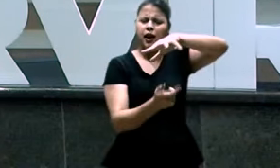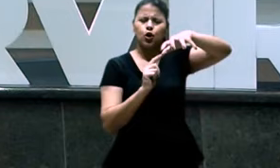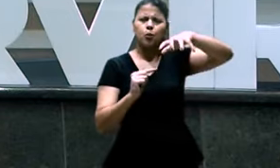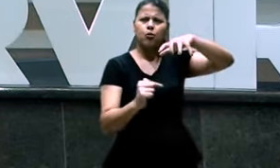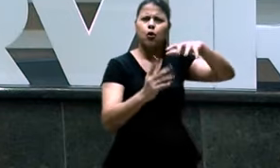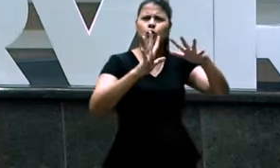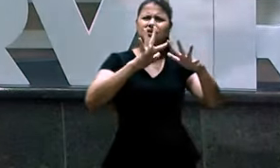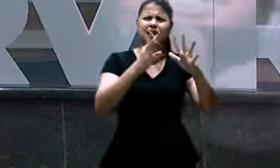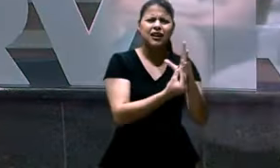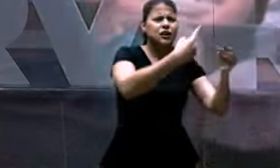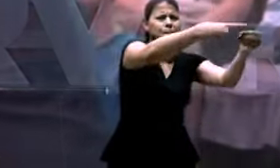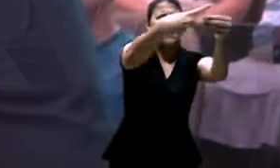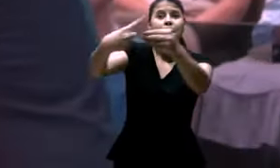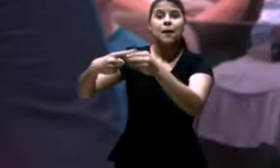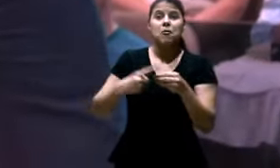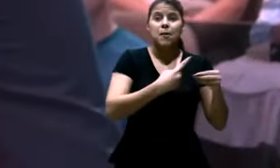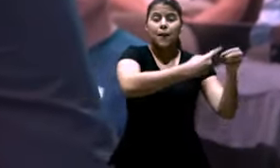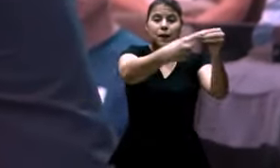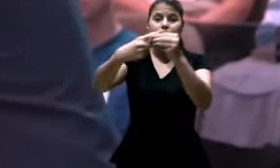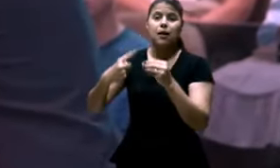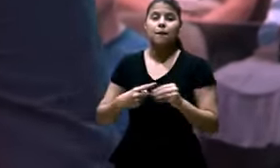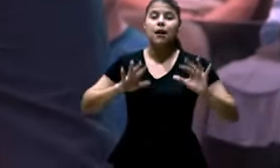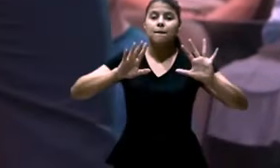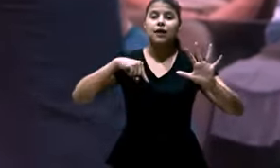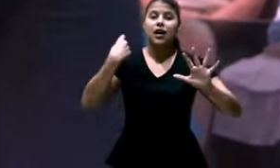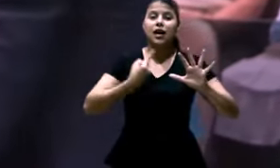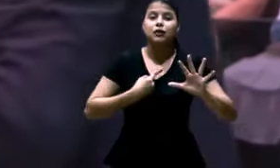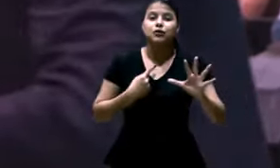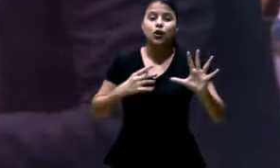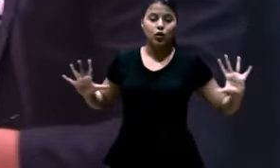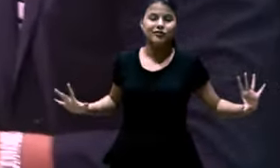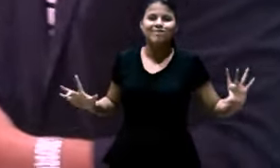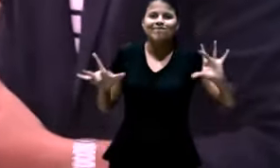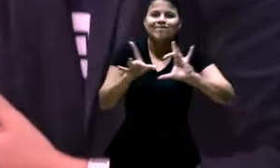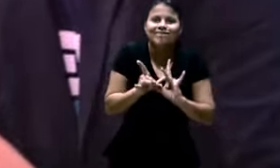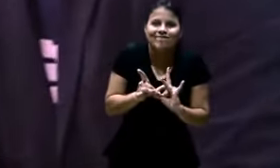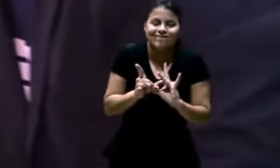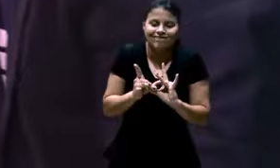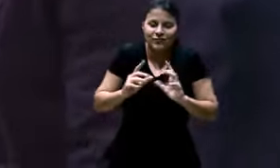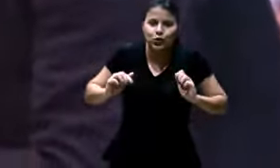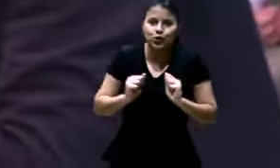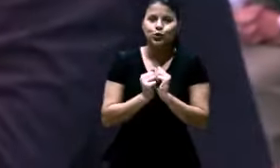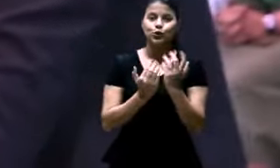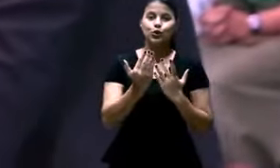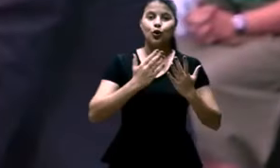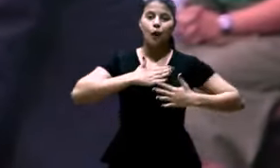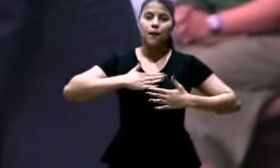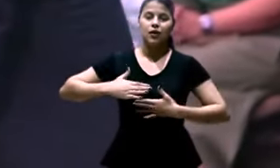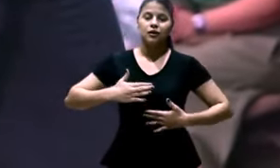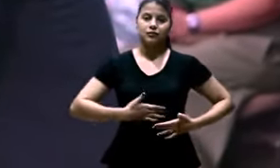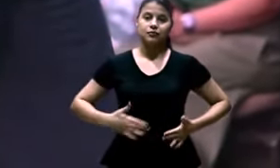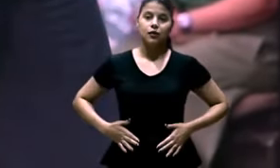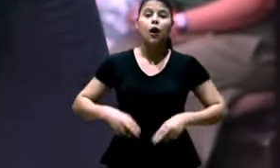Mas como eu serei para servir? Eu te explico. Jesus disse: Pai, devolva